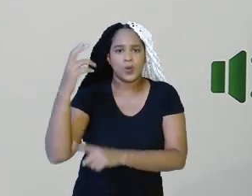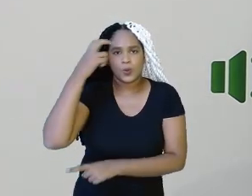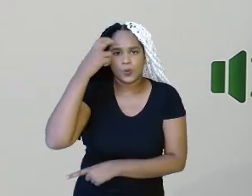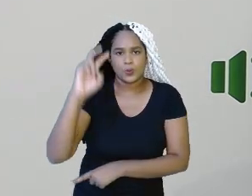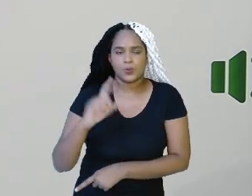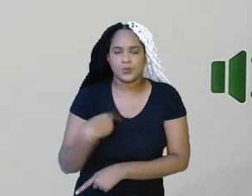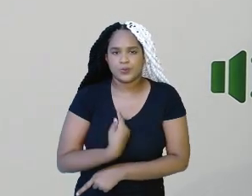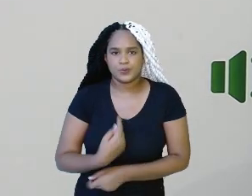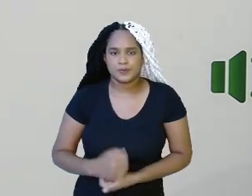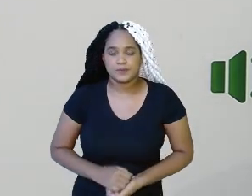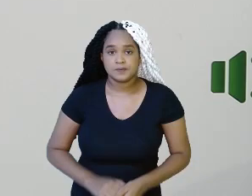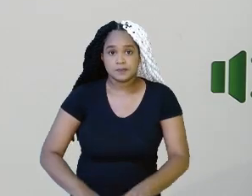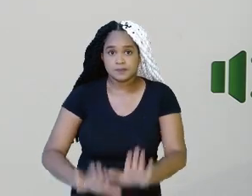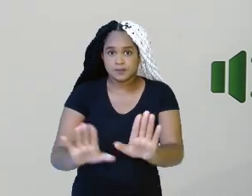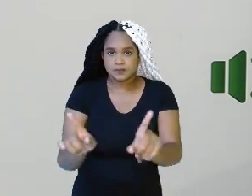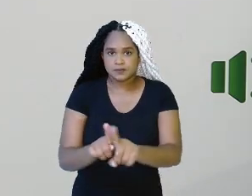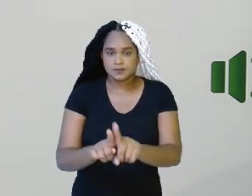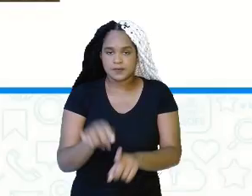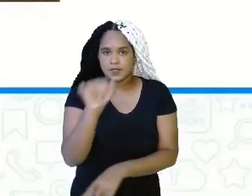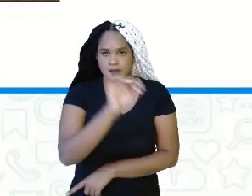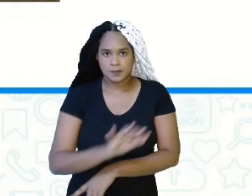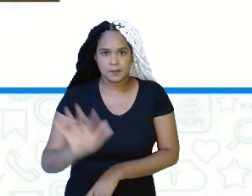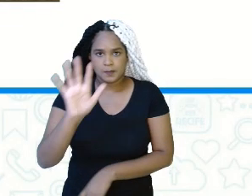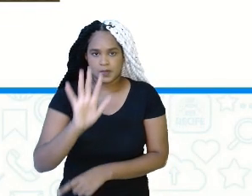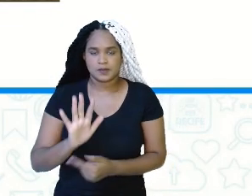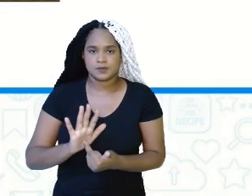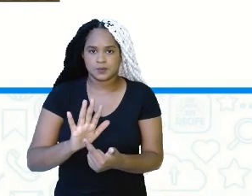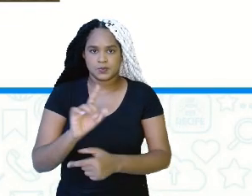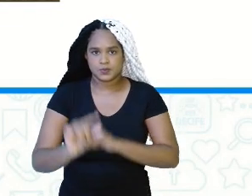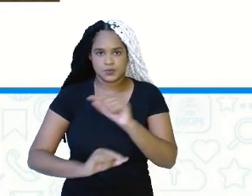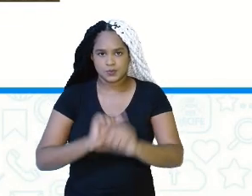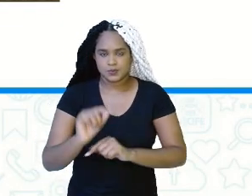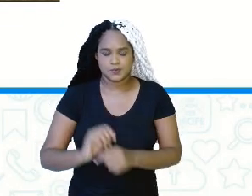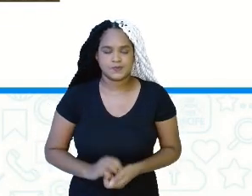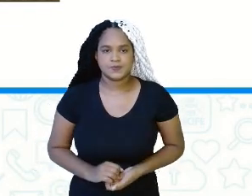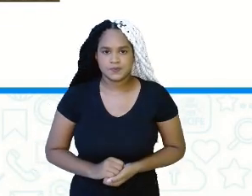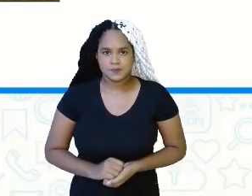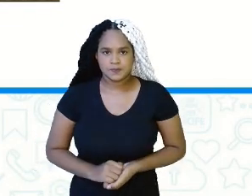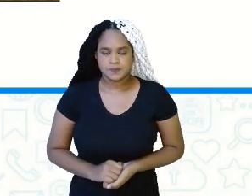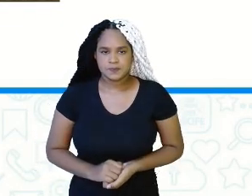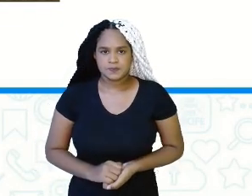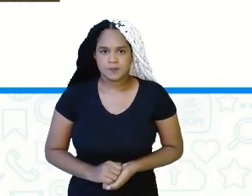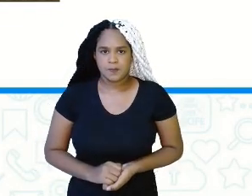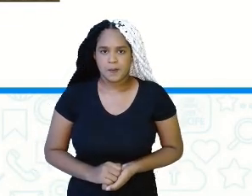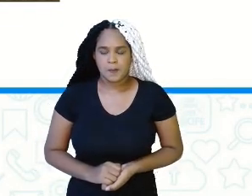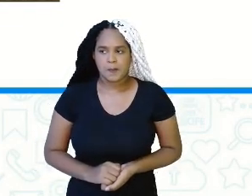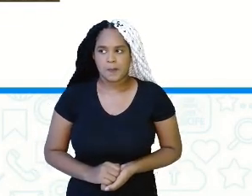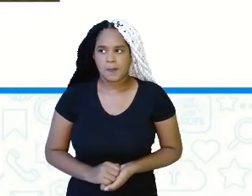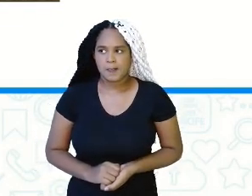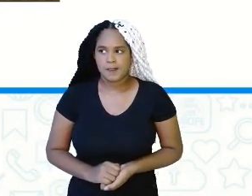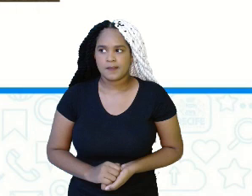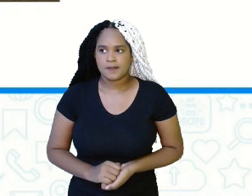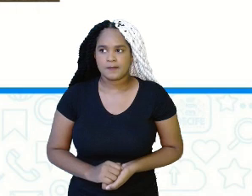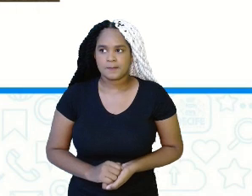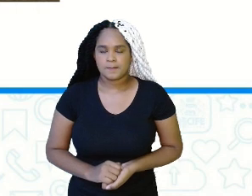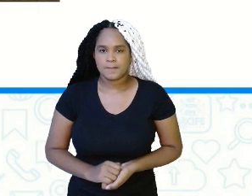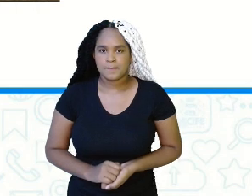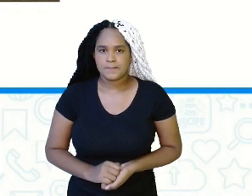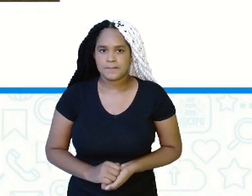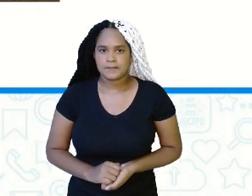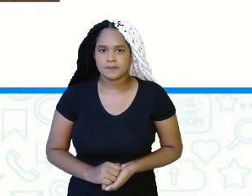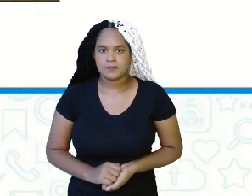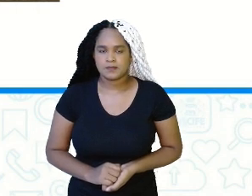aí, nós temos uma imagem que foi retratada por... nós tivemos